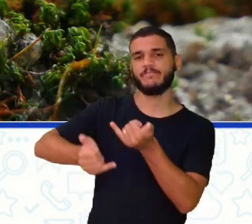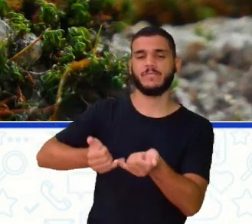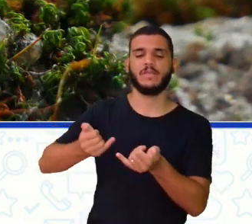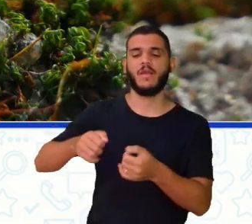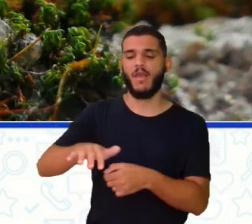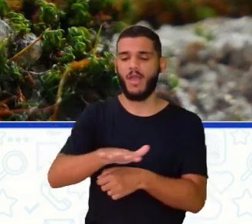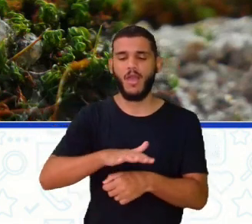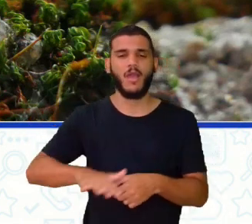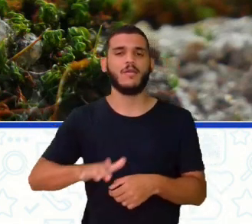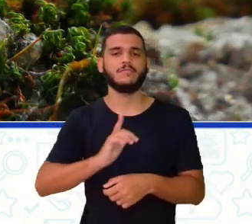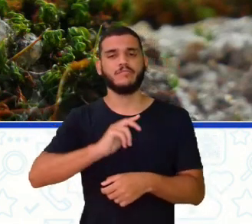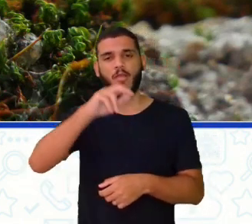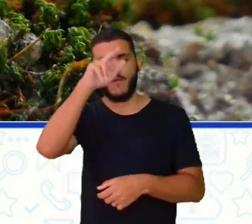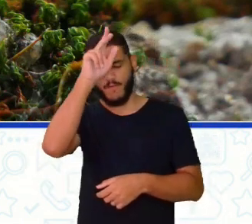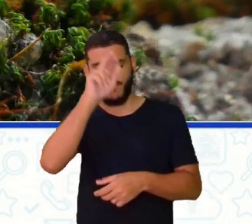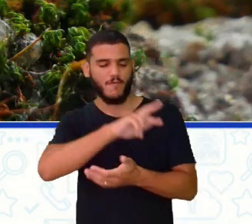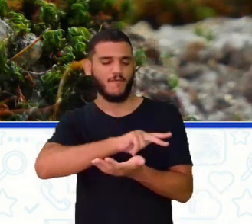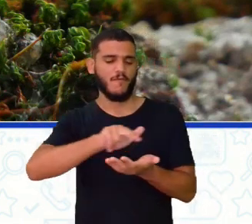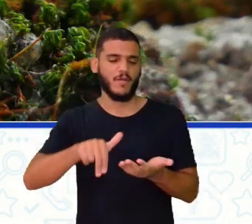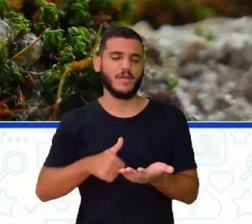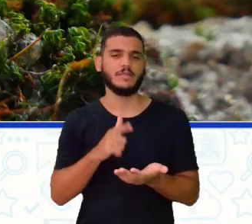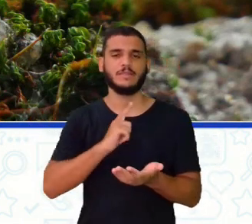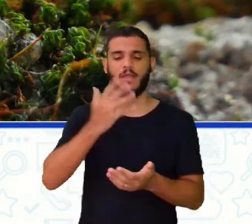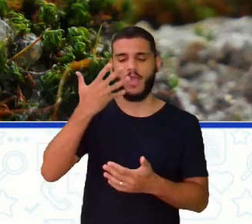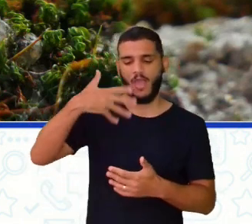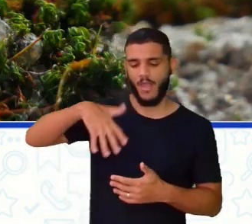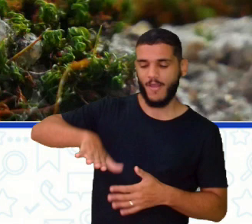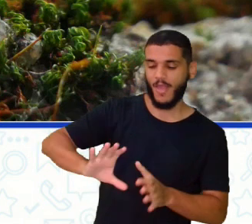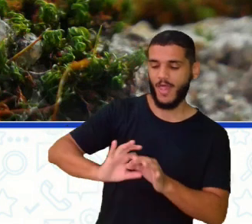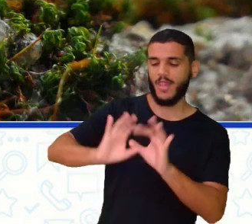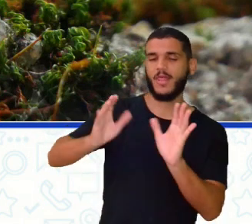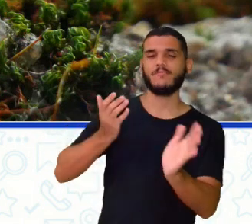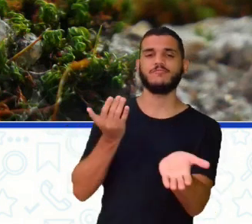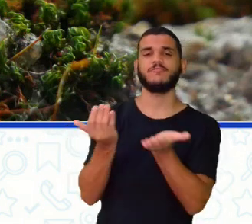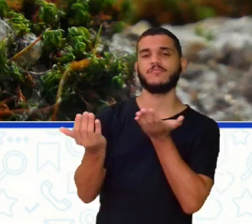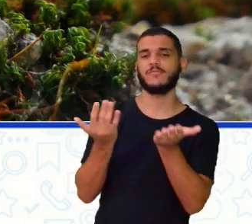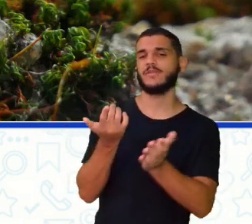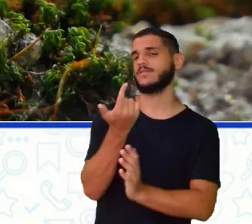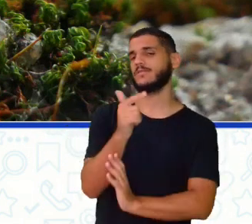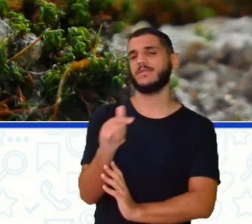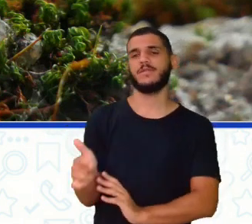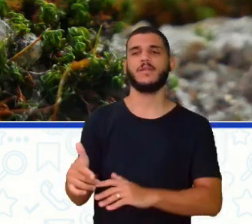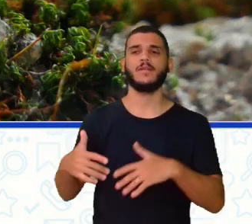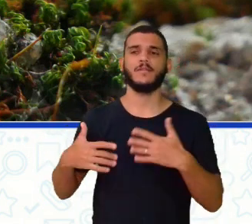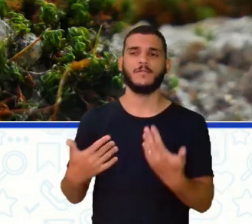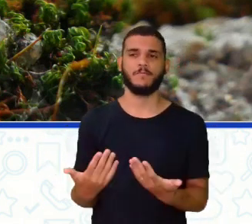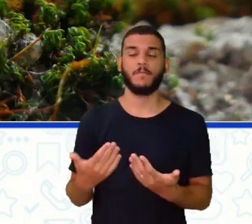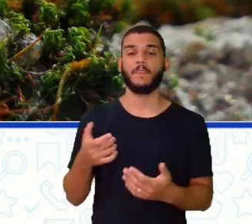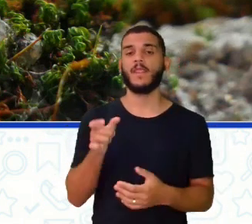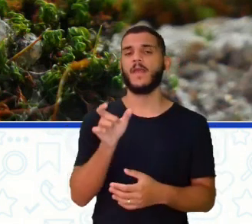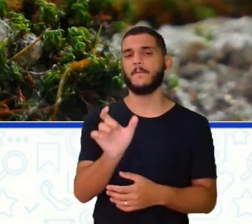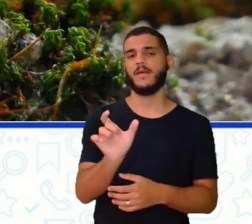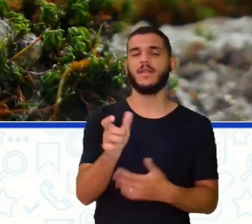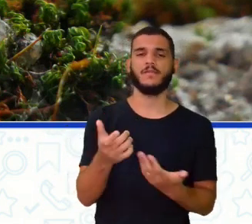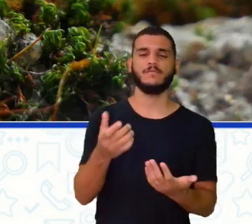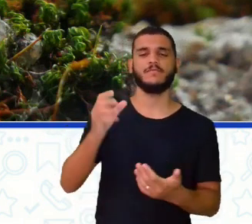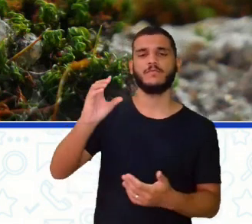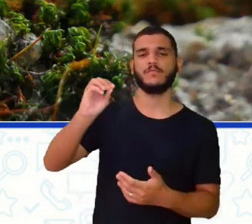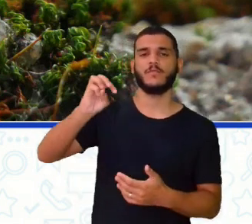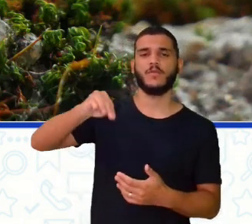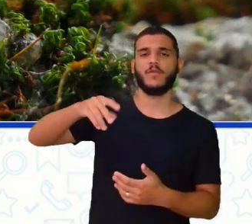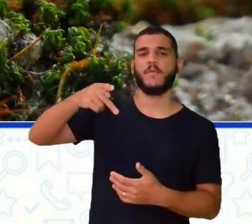formigas, de uma infância livre e sem comparamentos. A palavra comparamento, não é? Vem aí